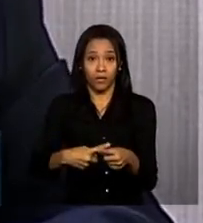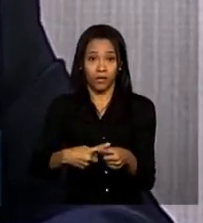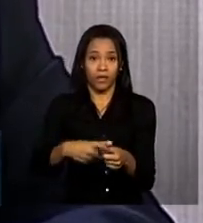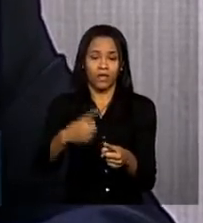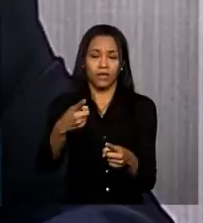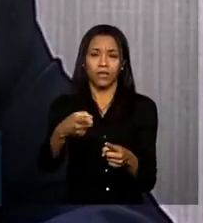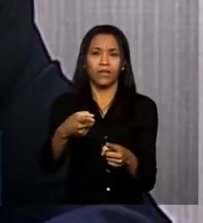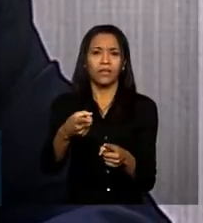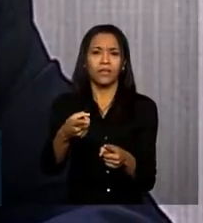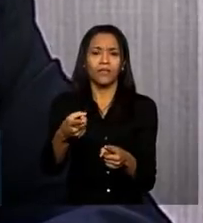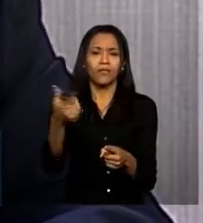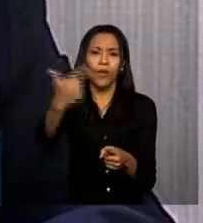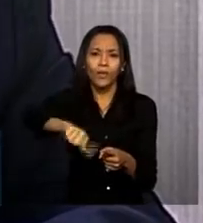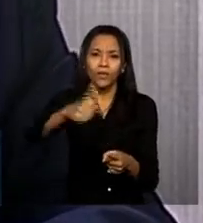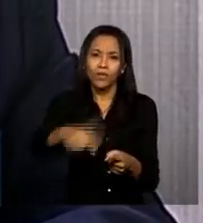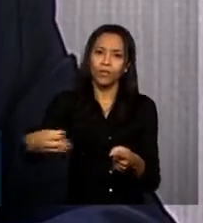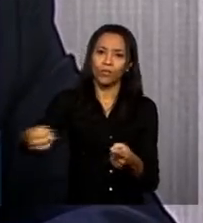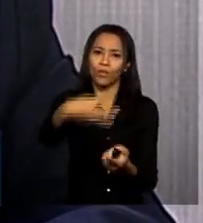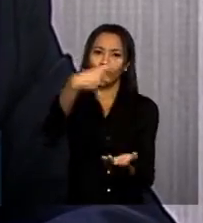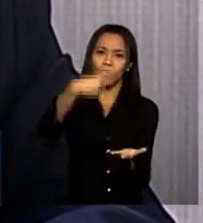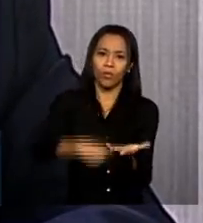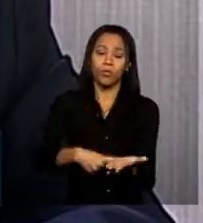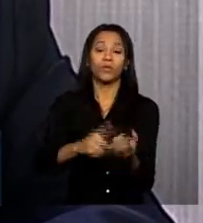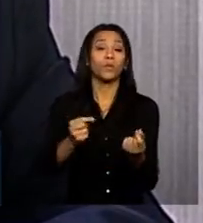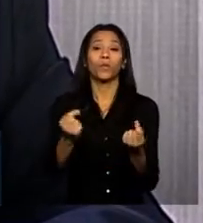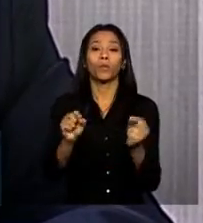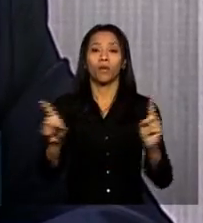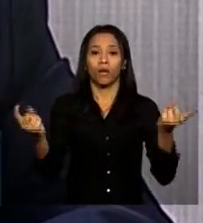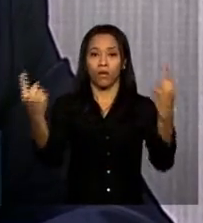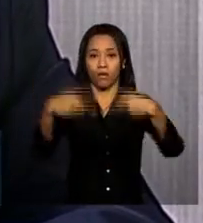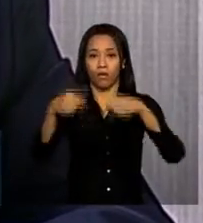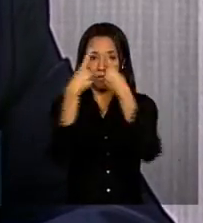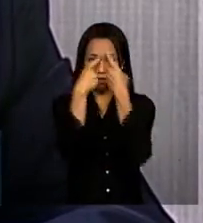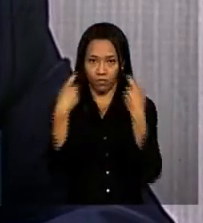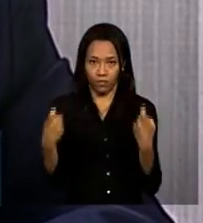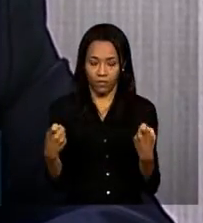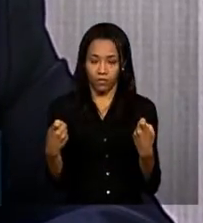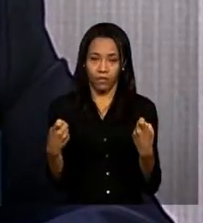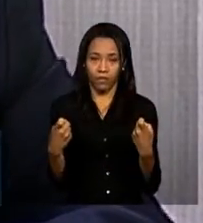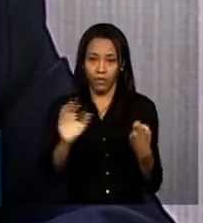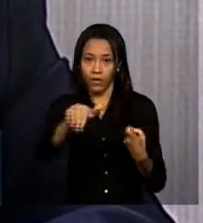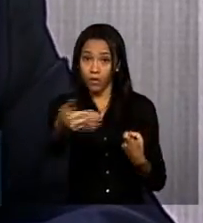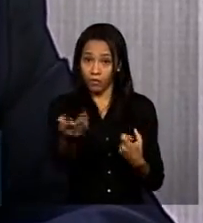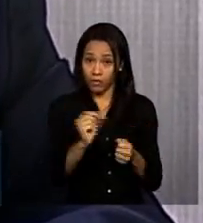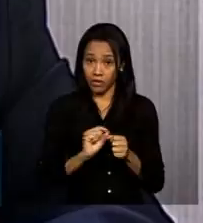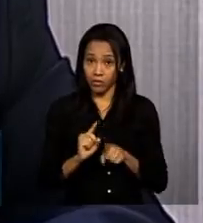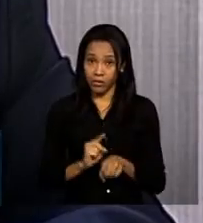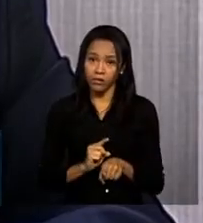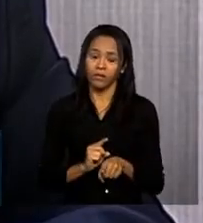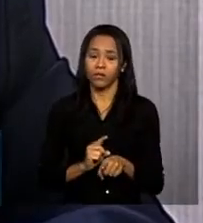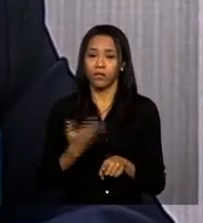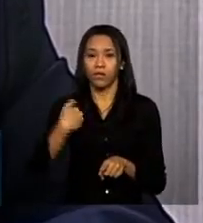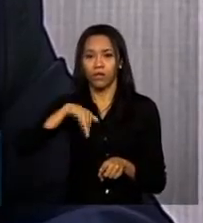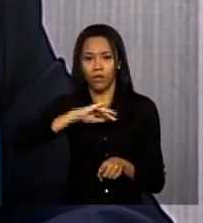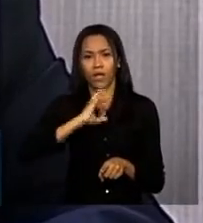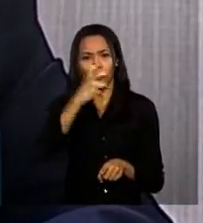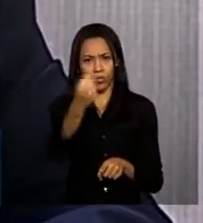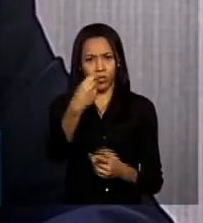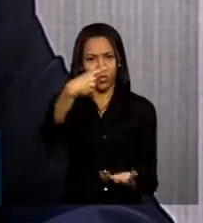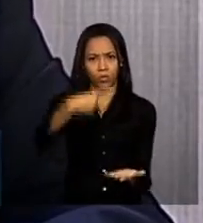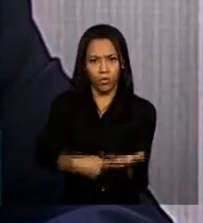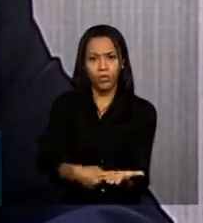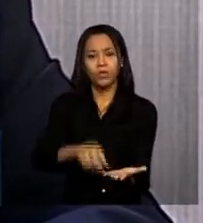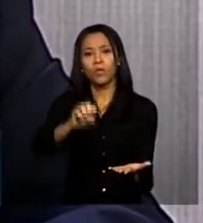renova o nosso compromisso contra a violência. E quando fazemos isso, assumimos integralmente um compromisso,